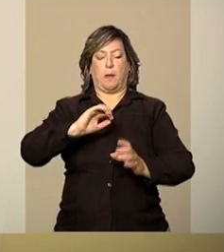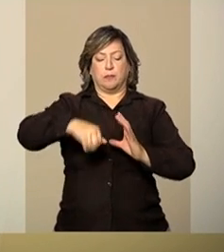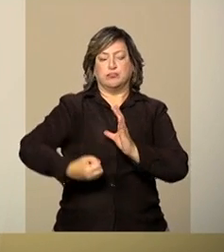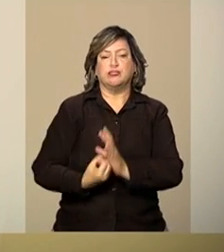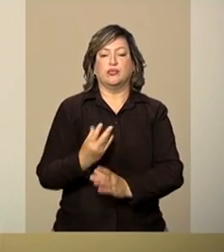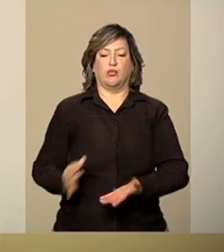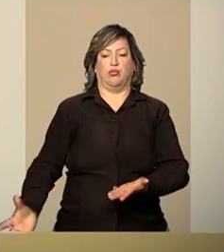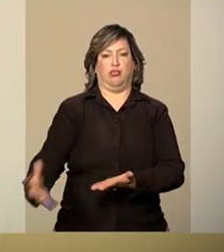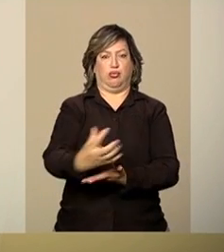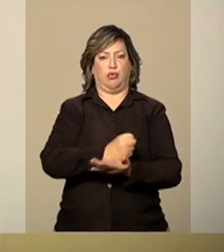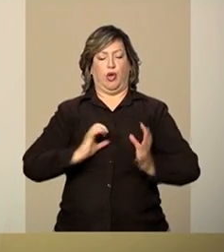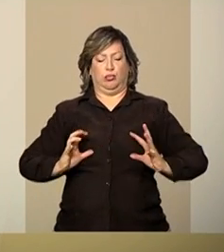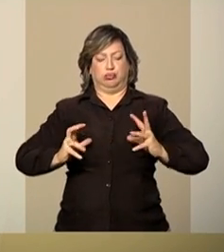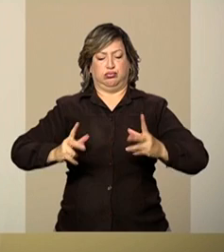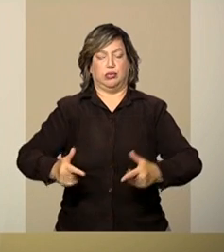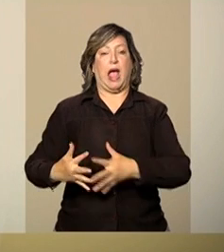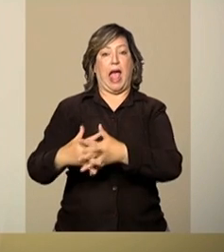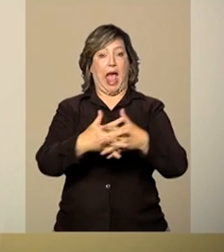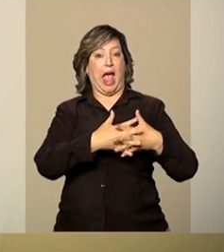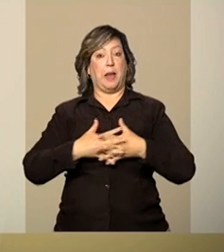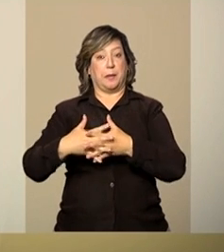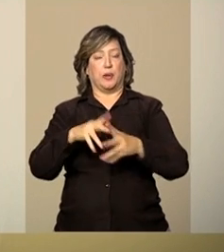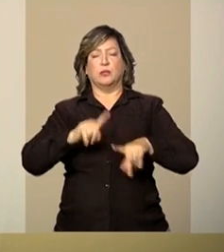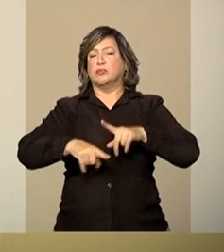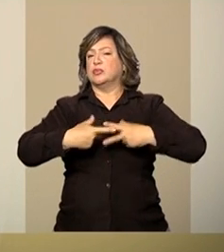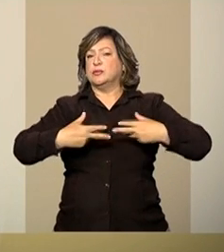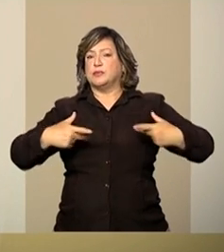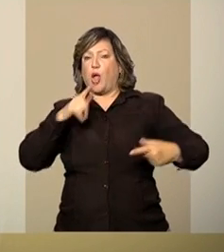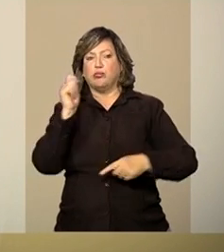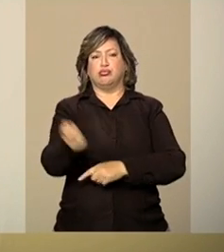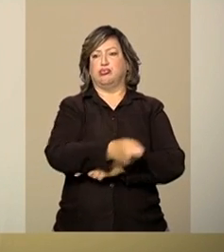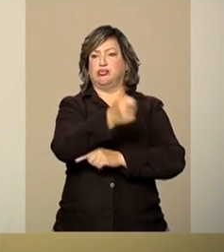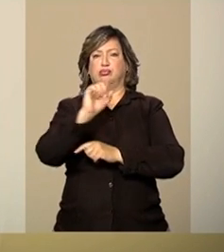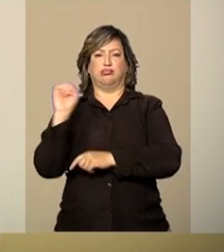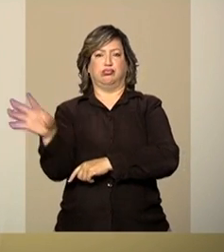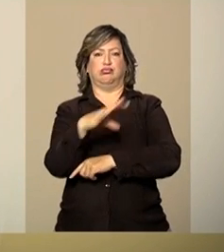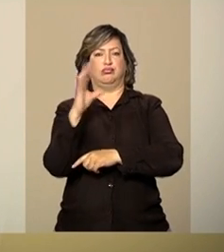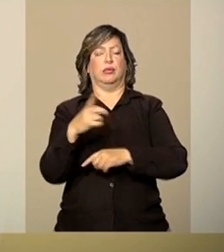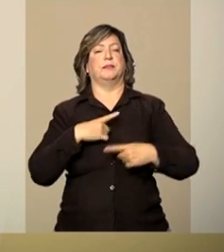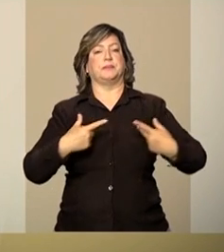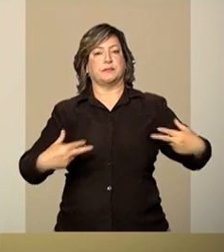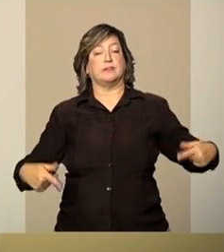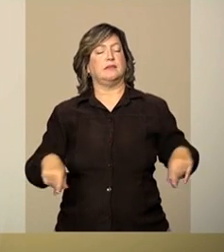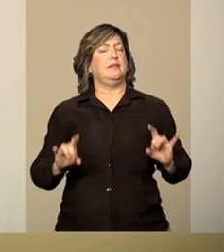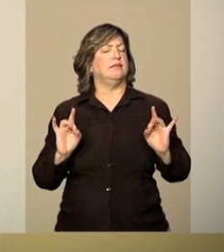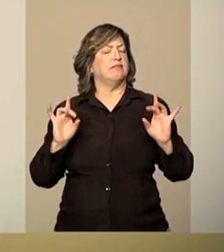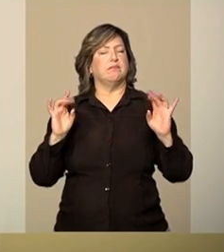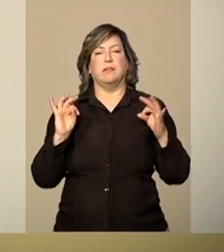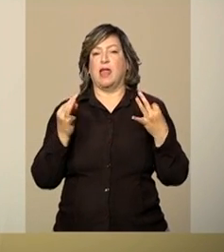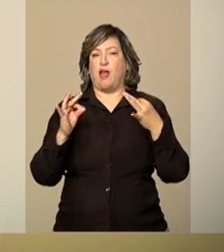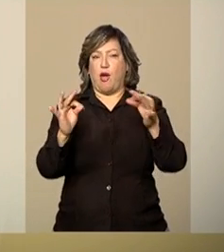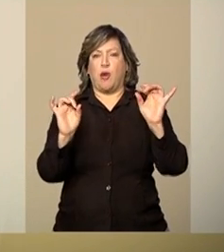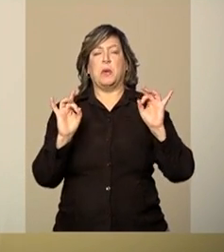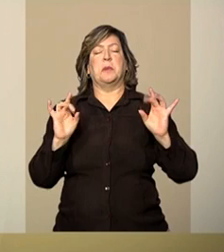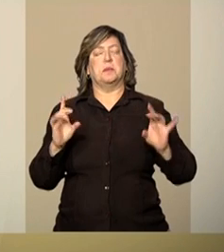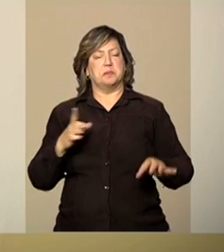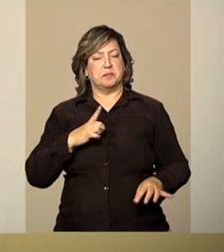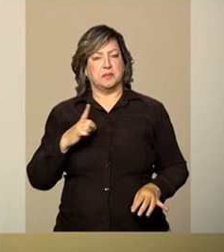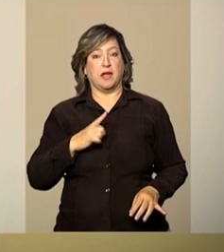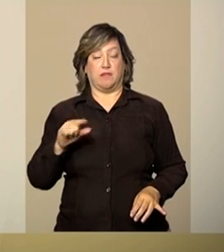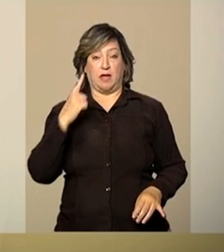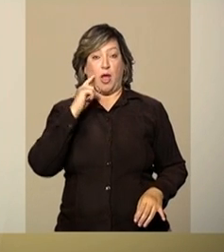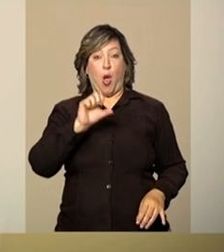colheitadeiras tratores caminhões e equipamentos de irrigação tudo da melhor tecnologia veja você